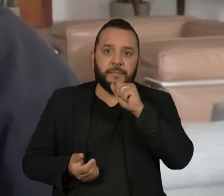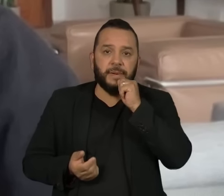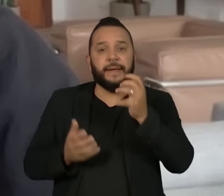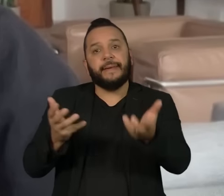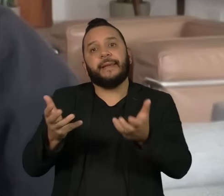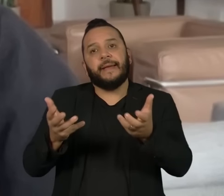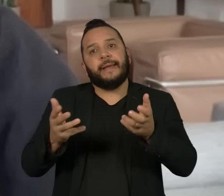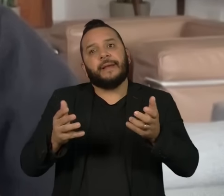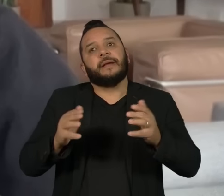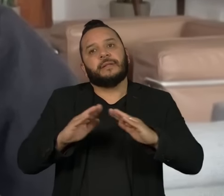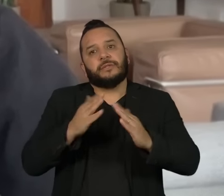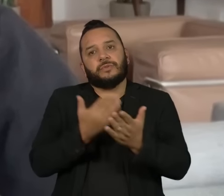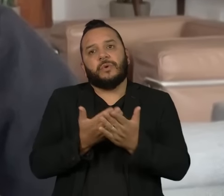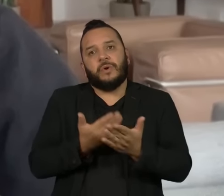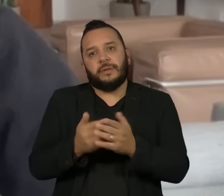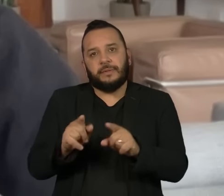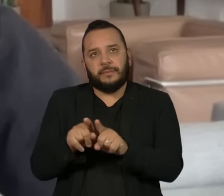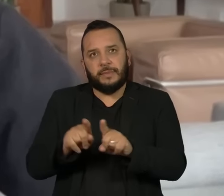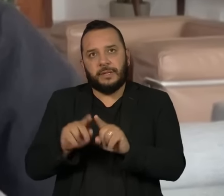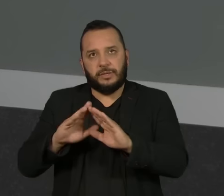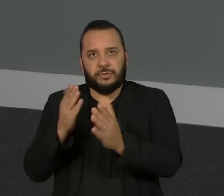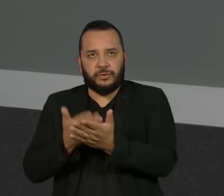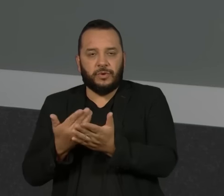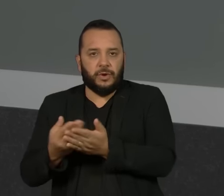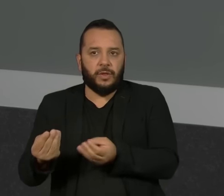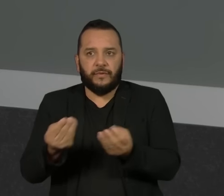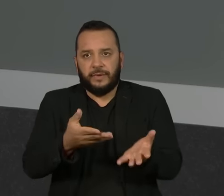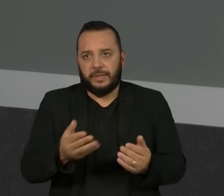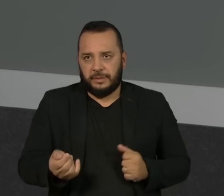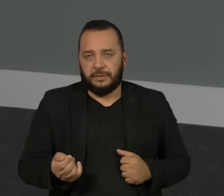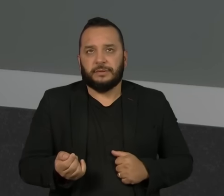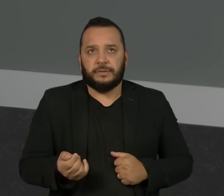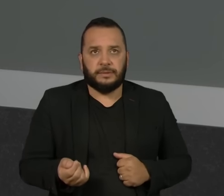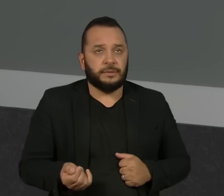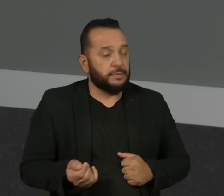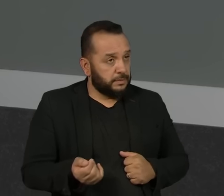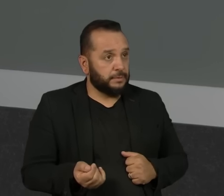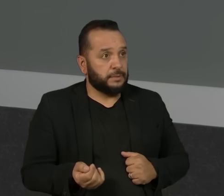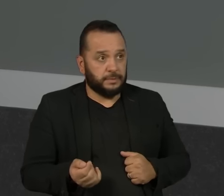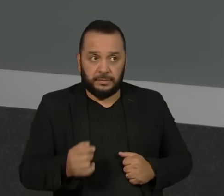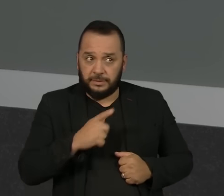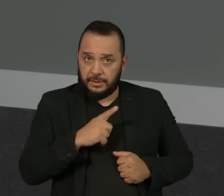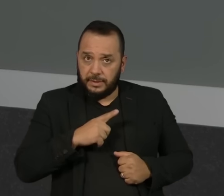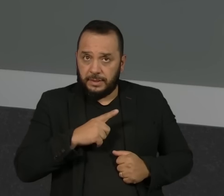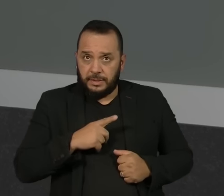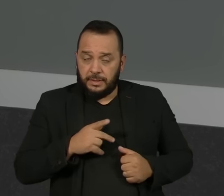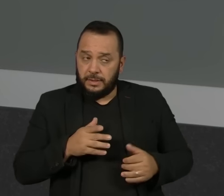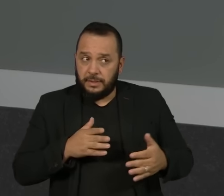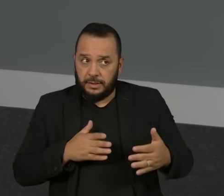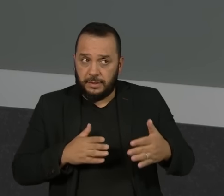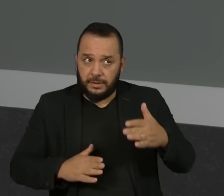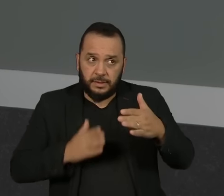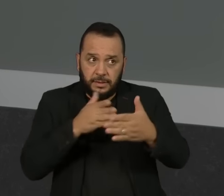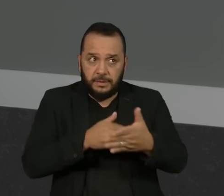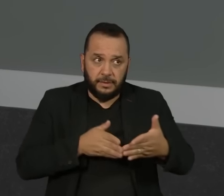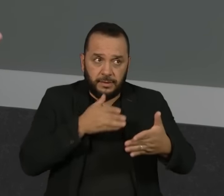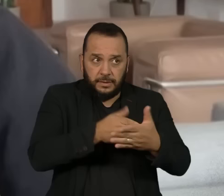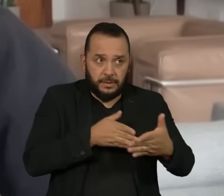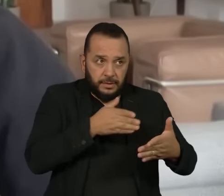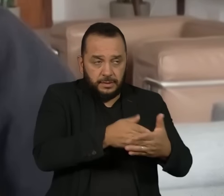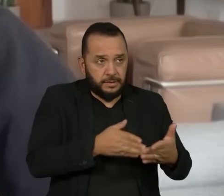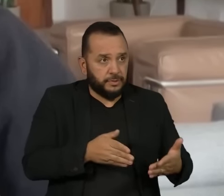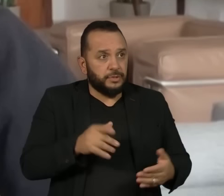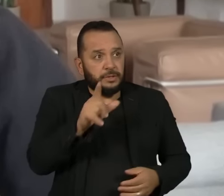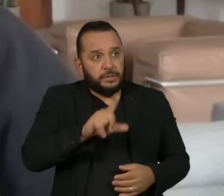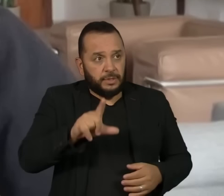escola e do que a escola oferece, né? Ao seu ver, existem limites do que a literatura pode tratar ou